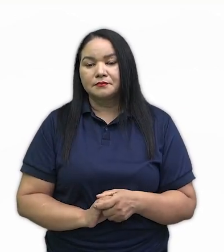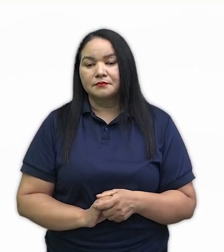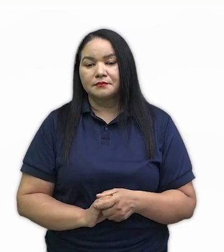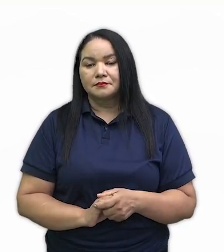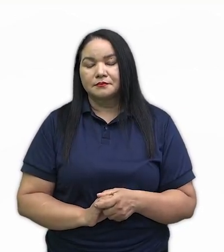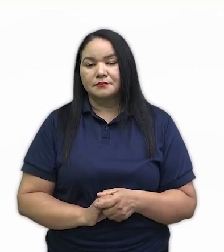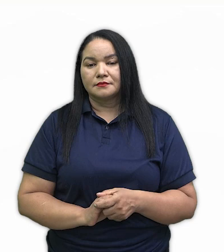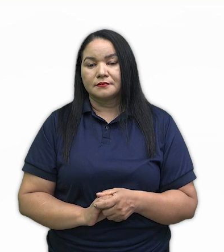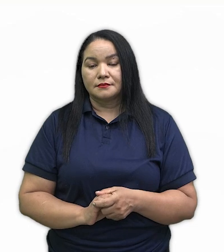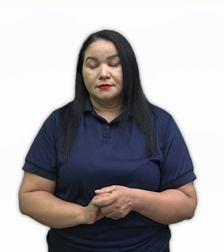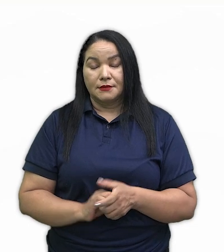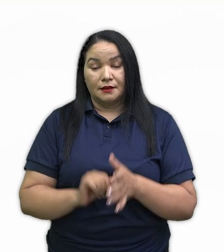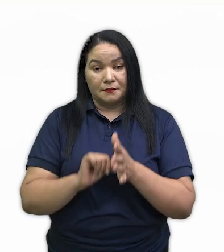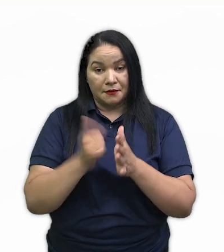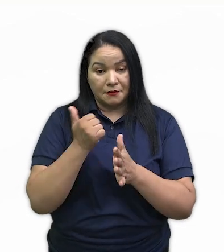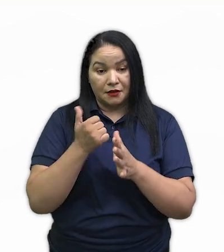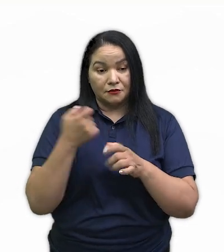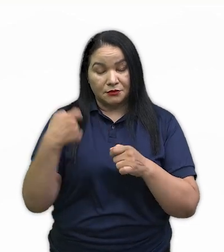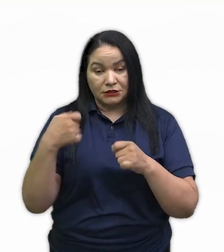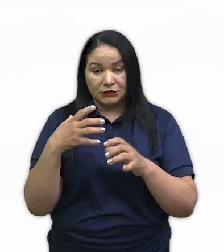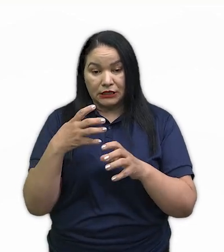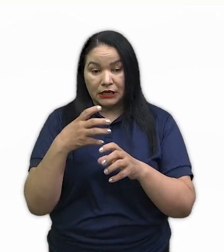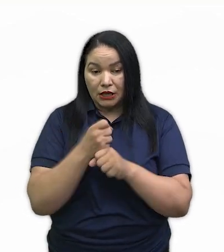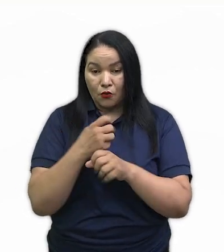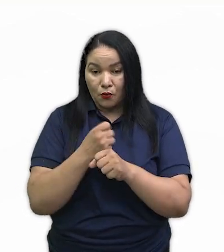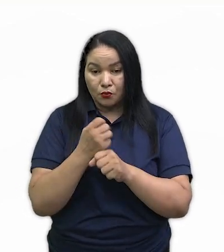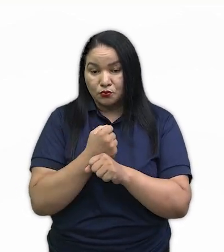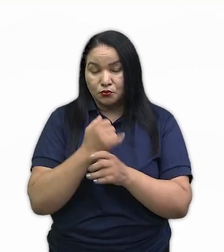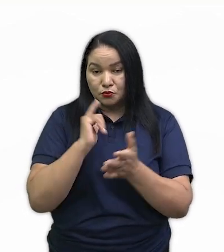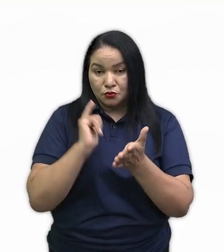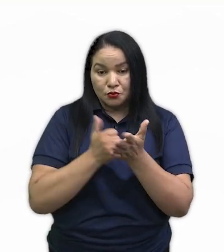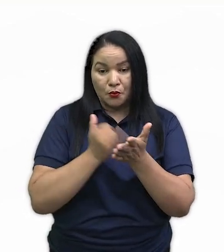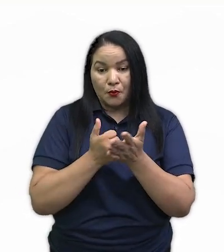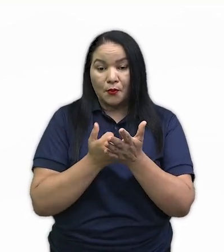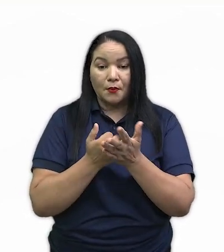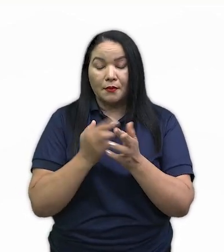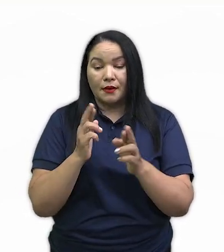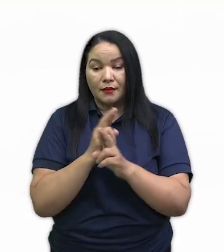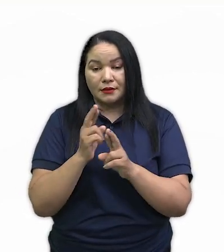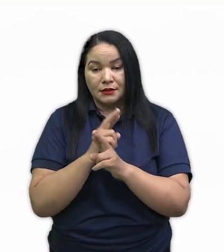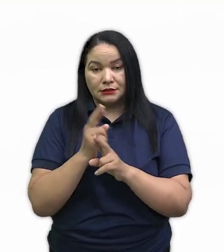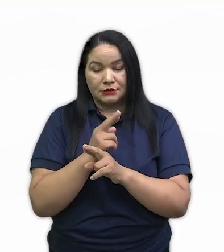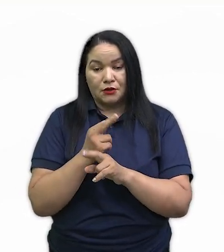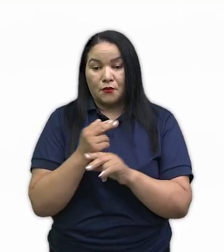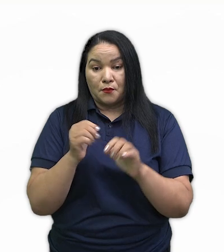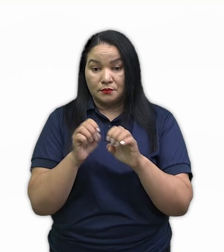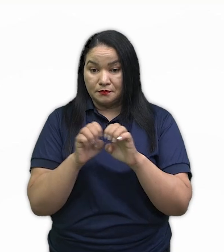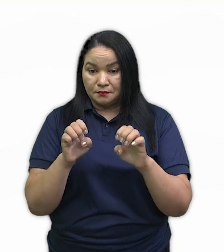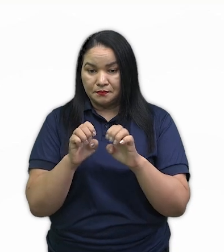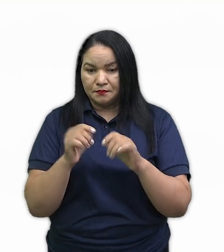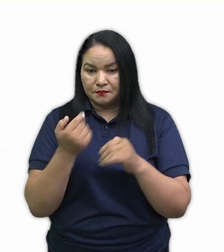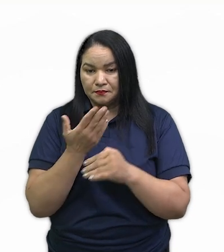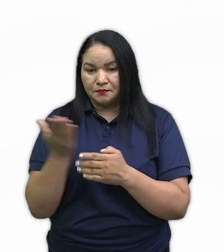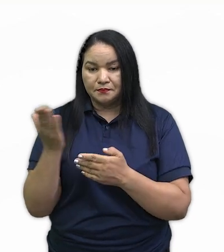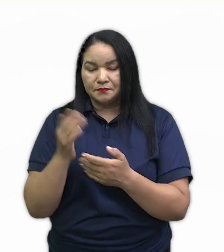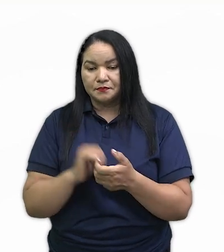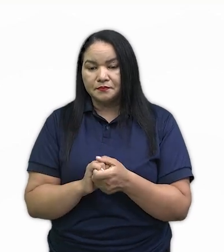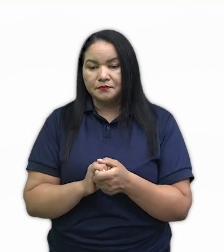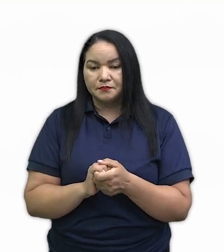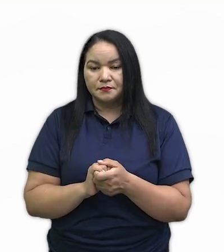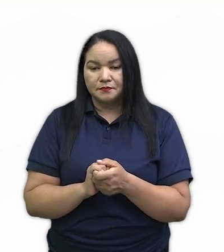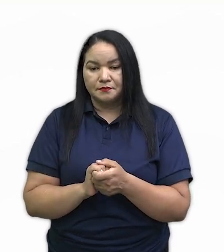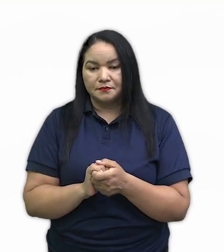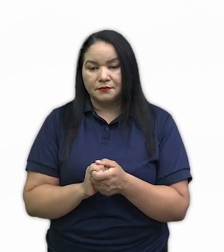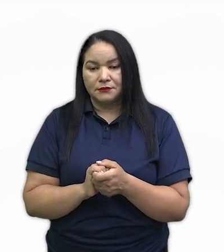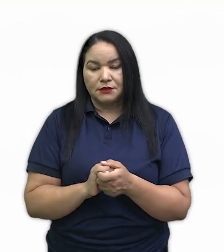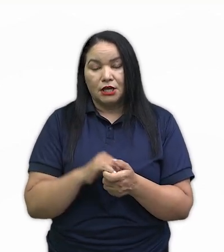lá, pessoal. Primeiro, vamos calcular os juros em relação a essa operação, tá?